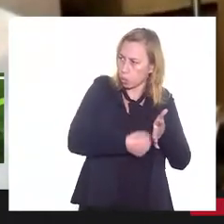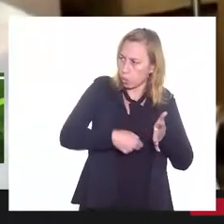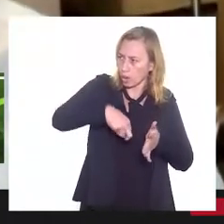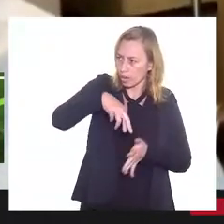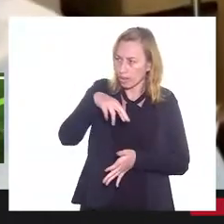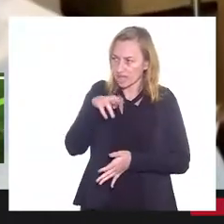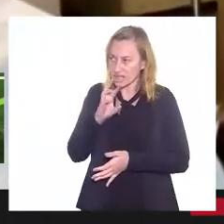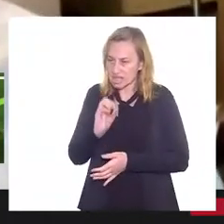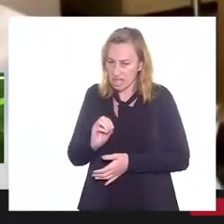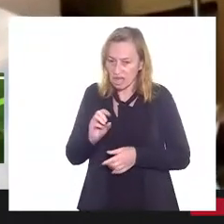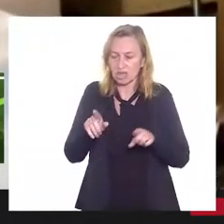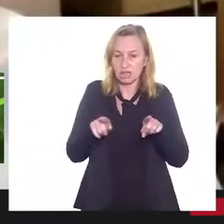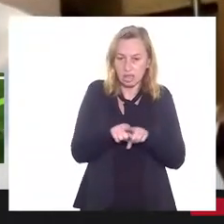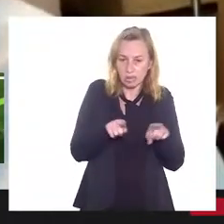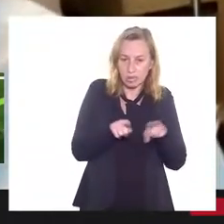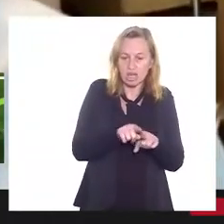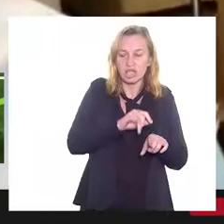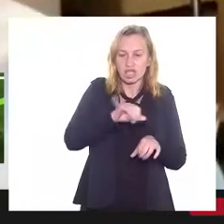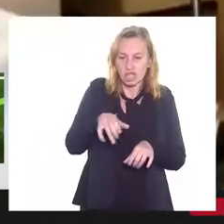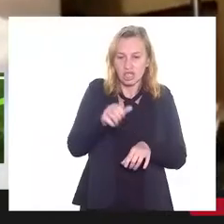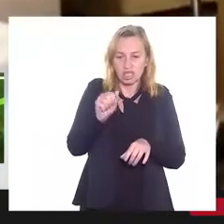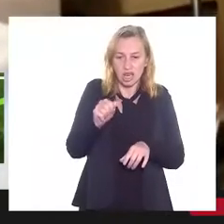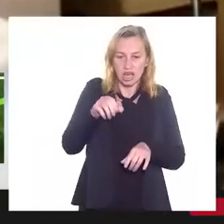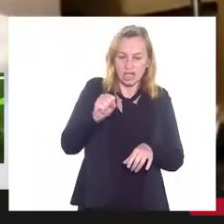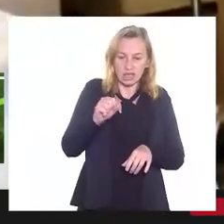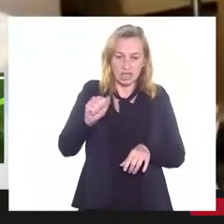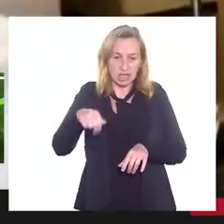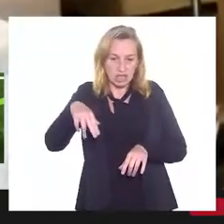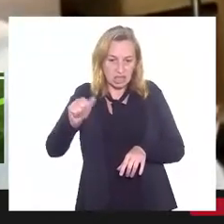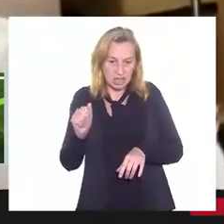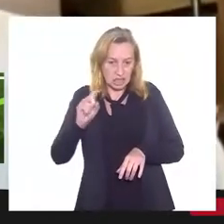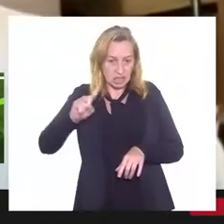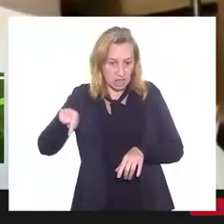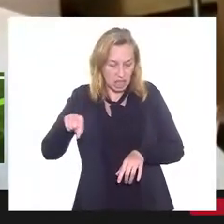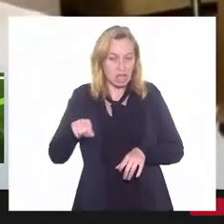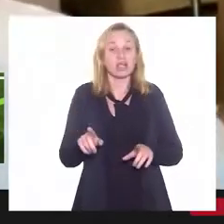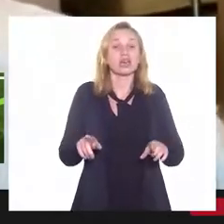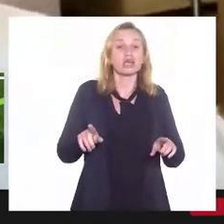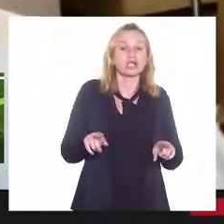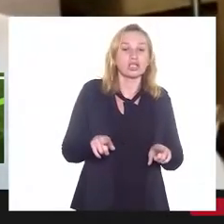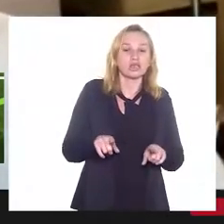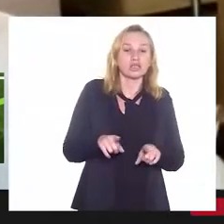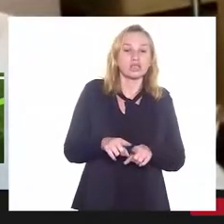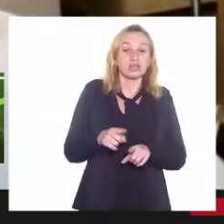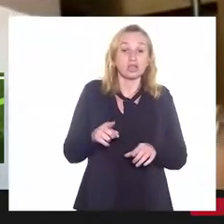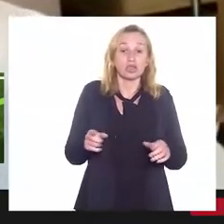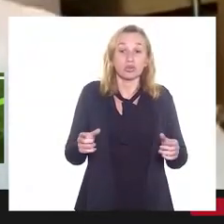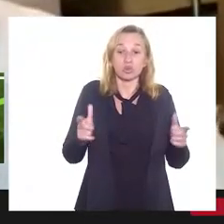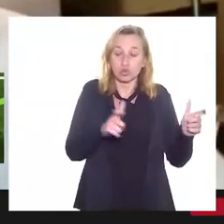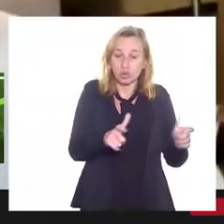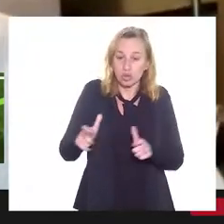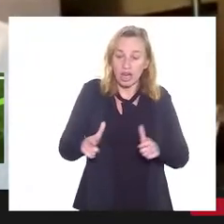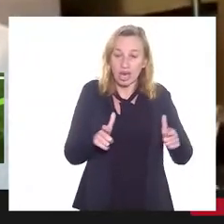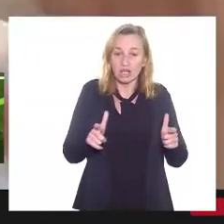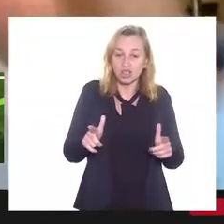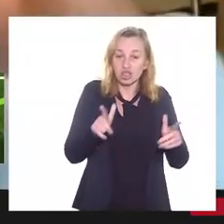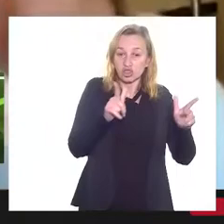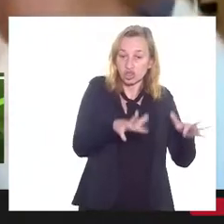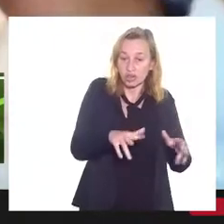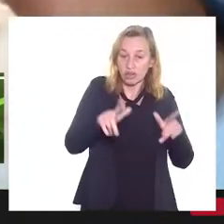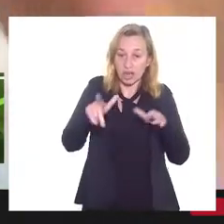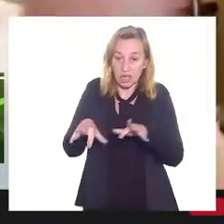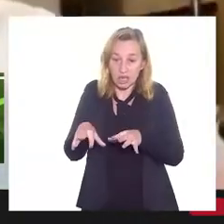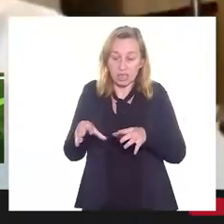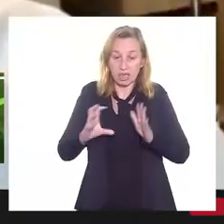Marcelo o Jaçanã é um lutador já Sónia Gonçalves Às vezes a gente tem seu porcos em partidos etc